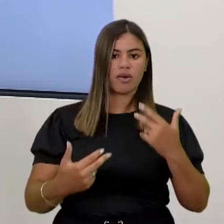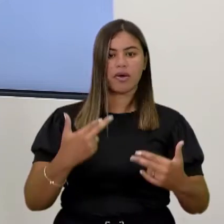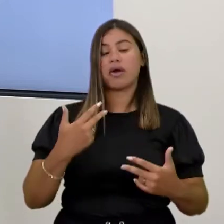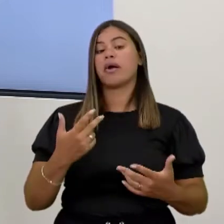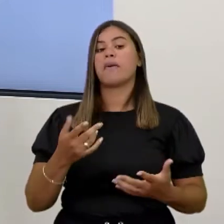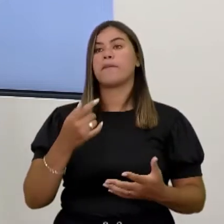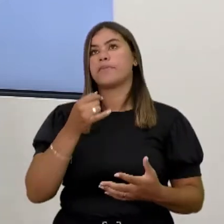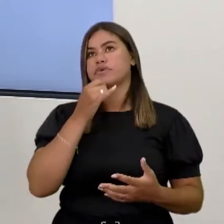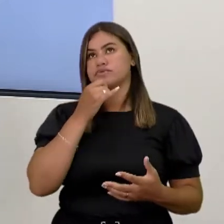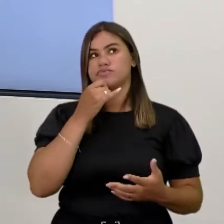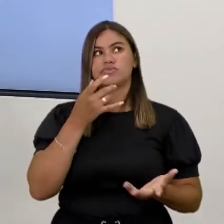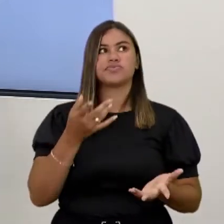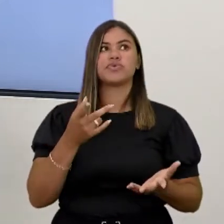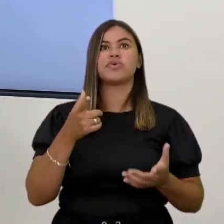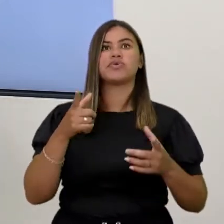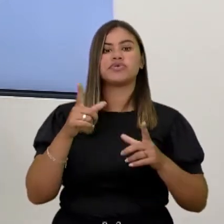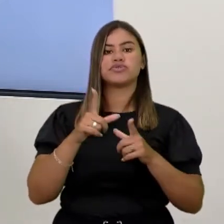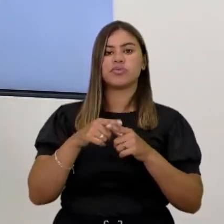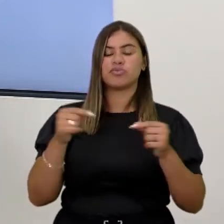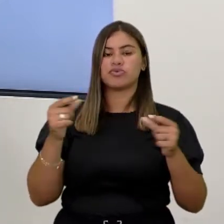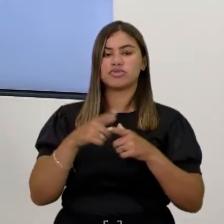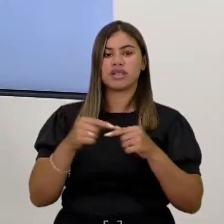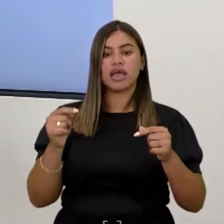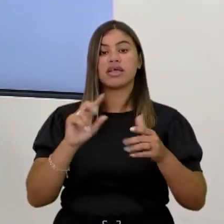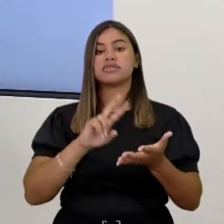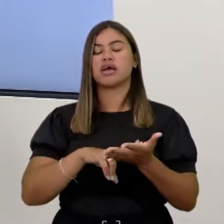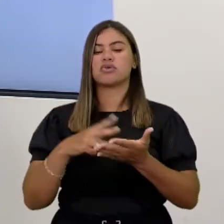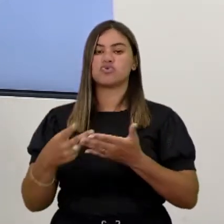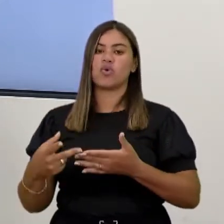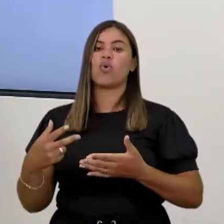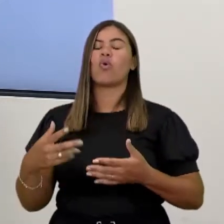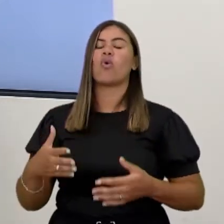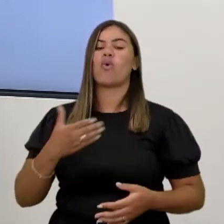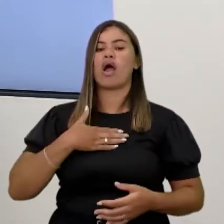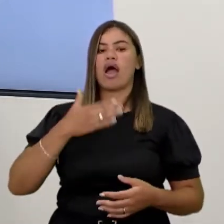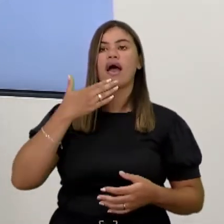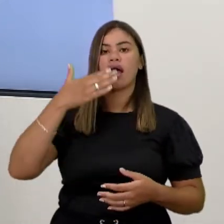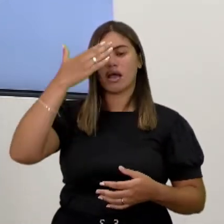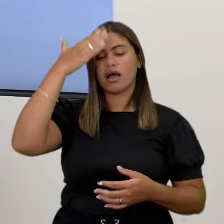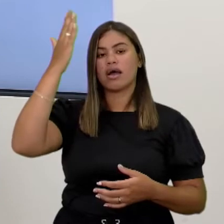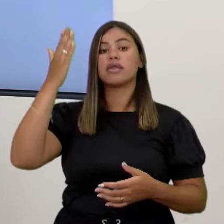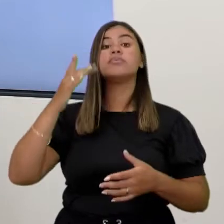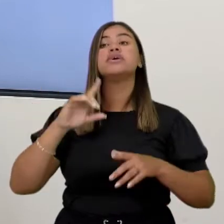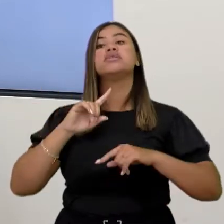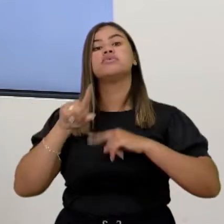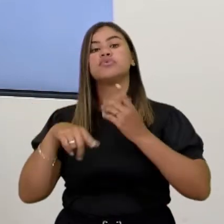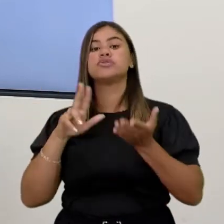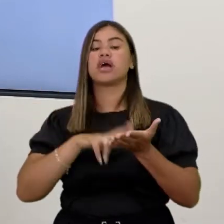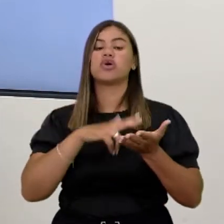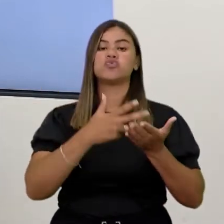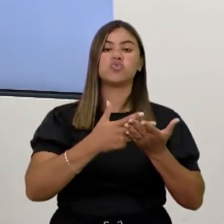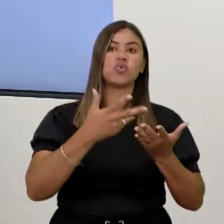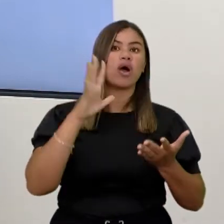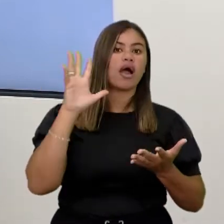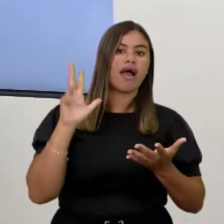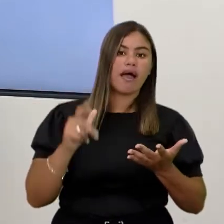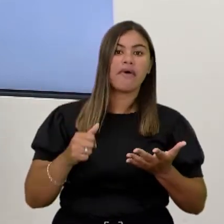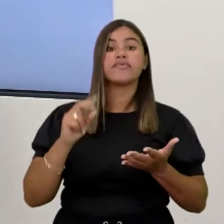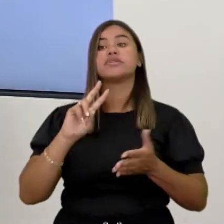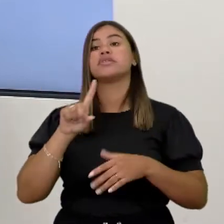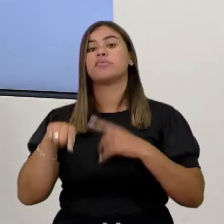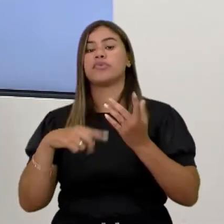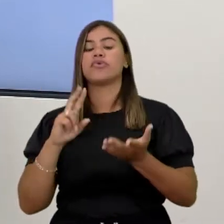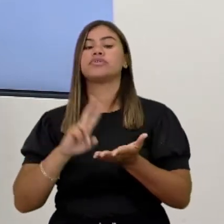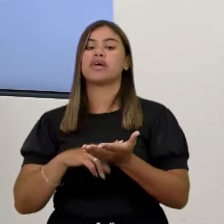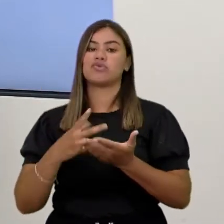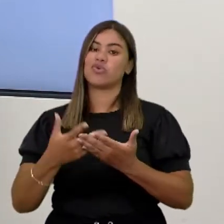para o árabe, para o inglês, para chegar para a gente. Então, quando a gente vai até a fonte, a gente se informa primeiro. E eu falei sobre agências de